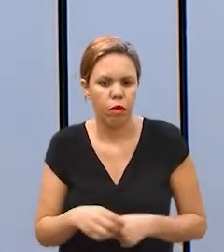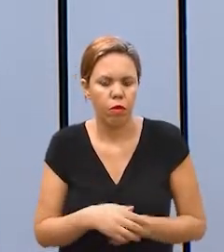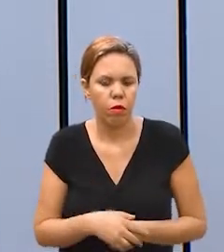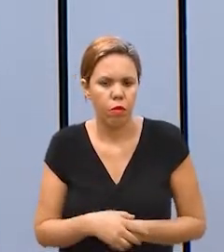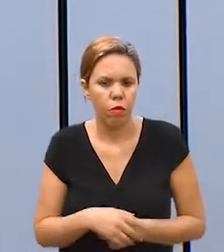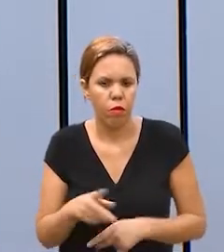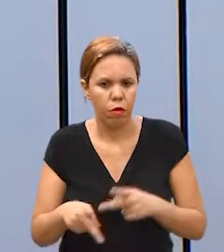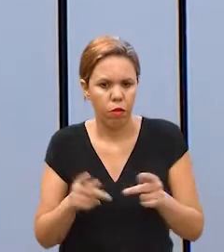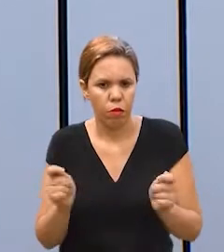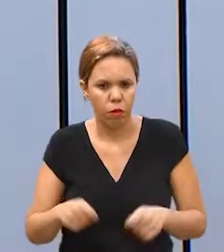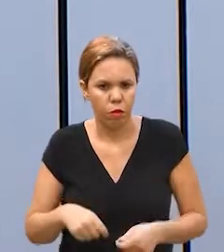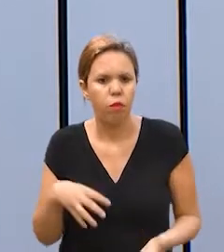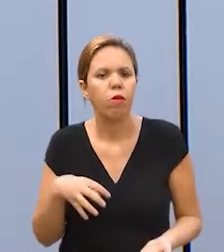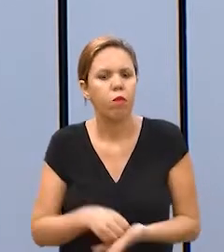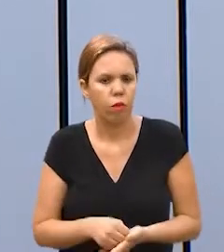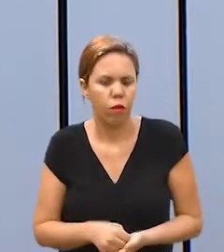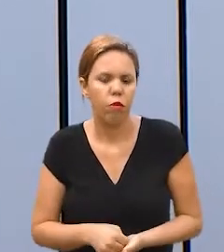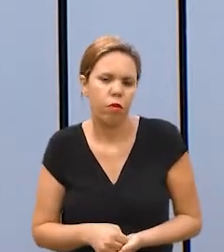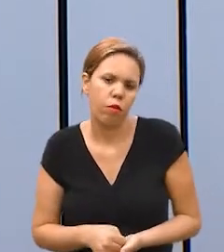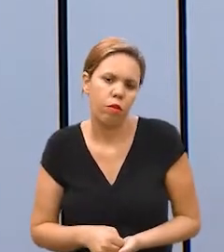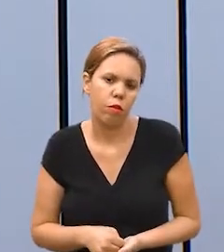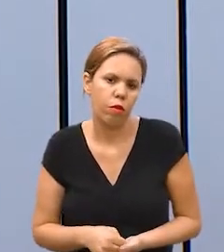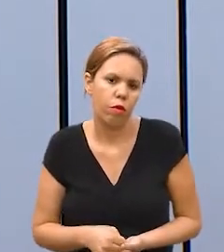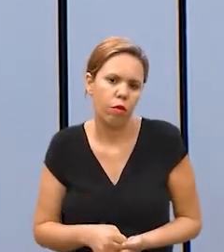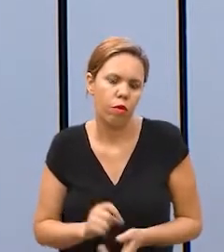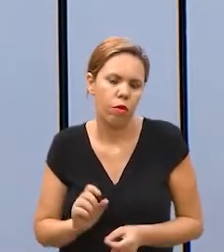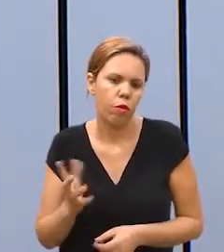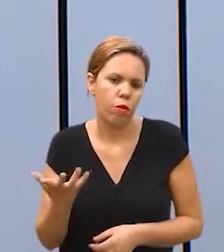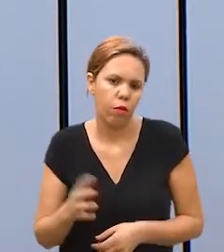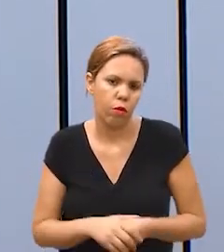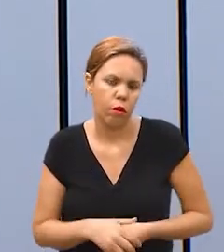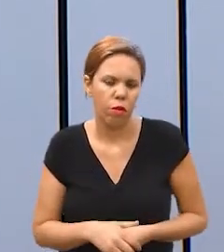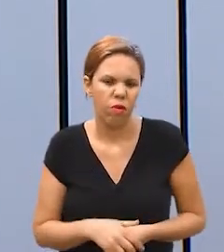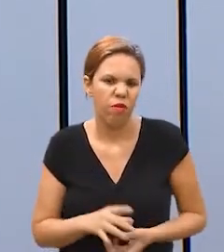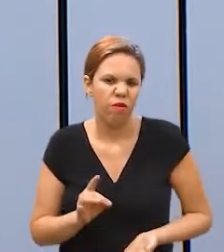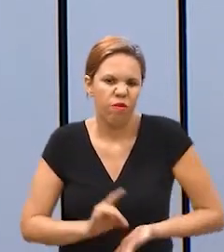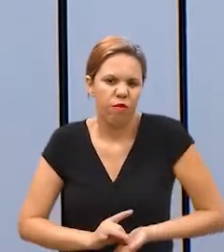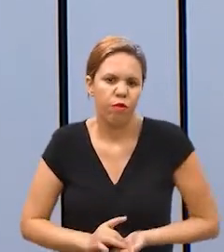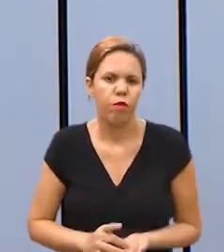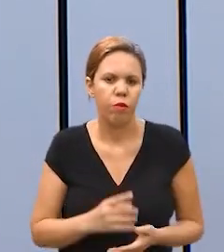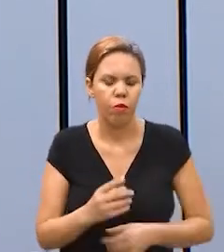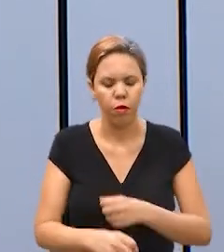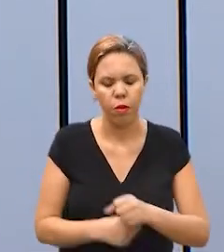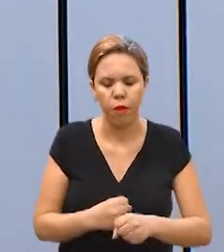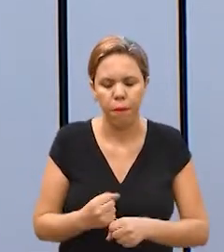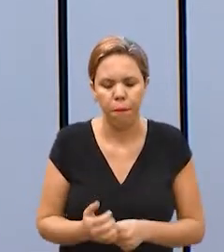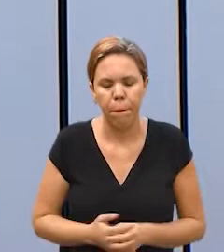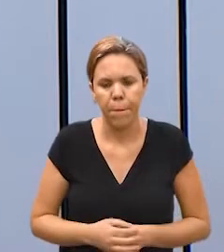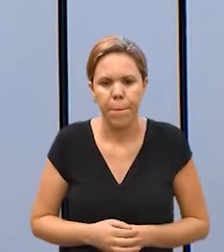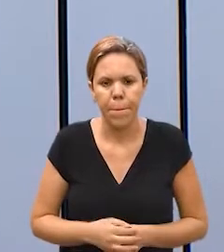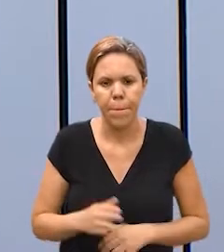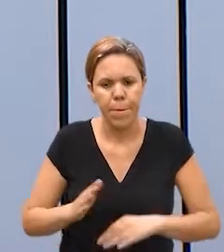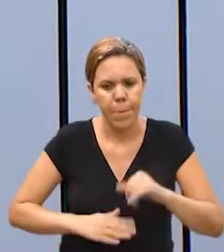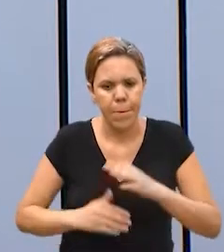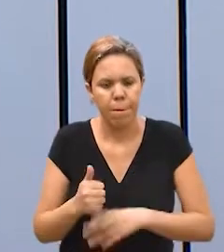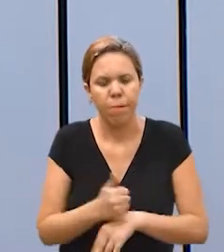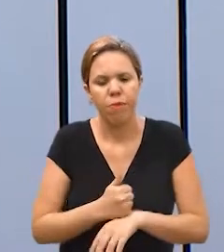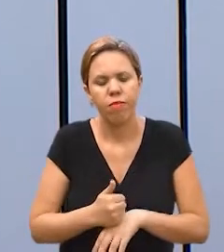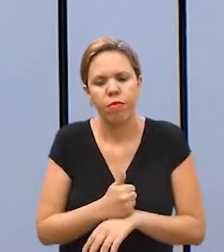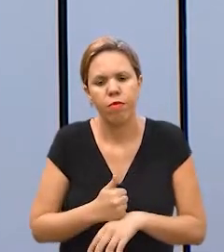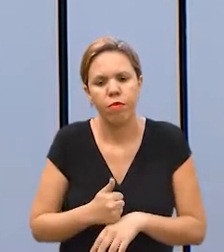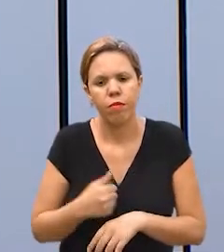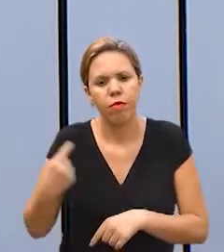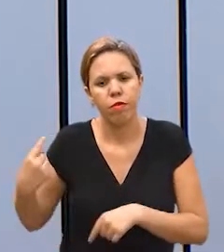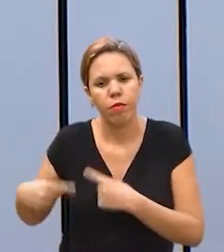pode, as pessoas podem se matricular. E o fato de ser ao longo do ano, isso os profissionais